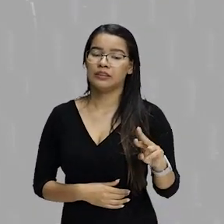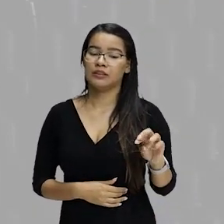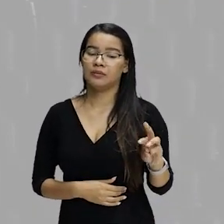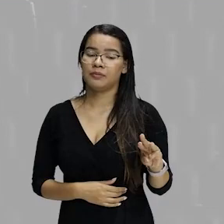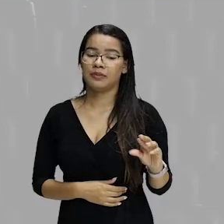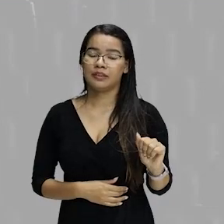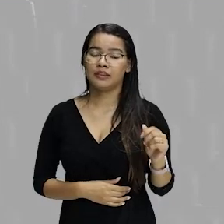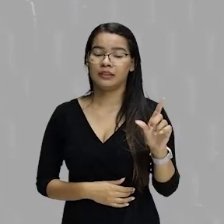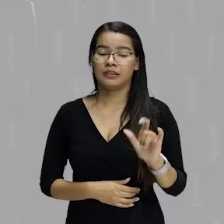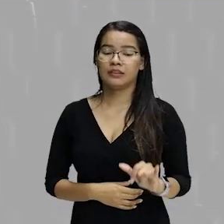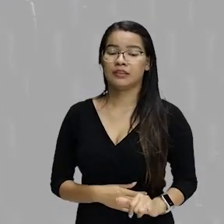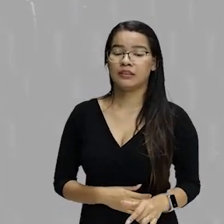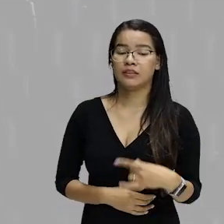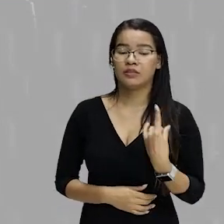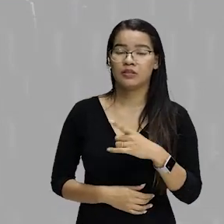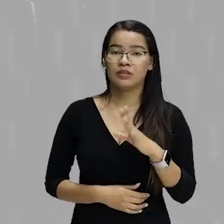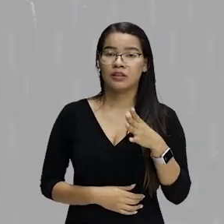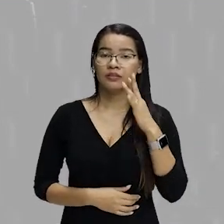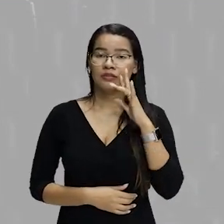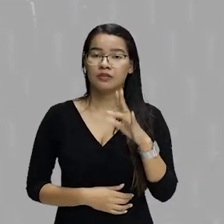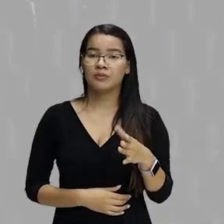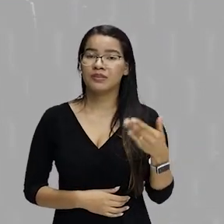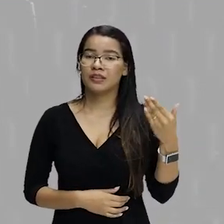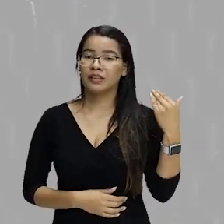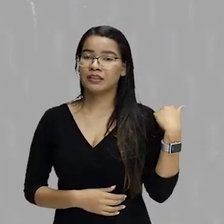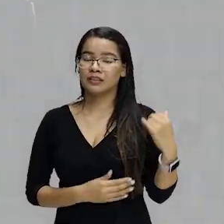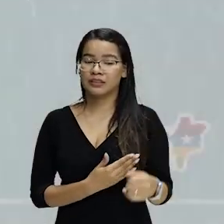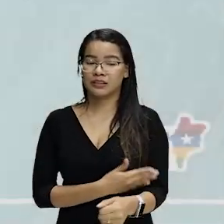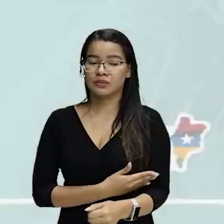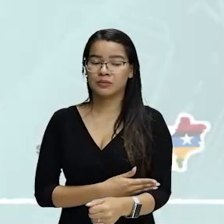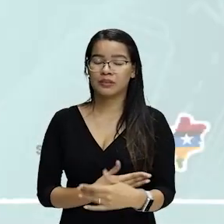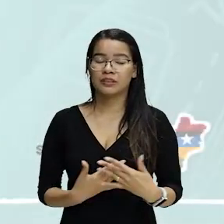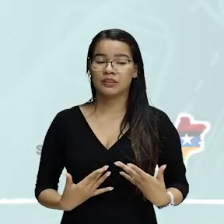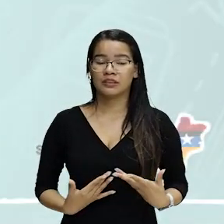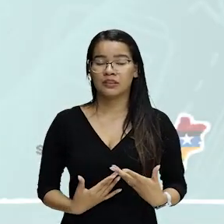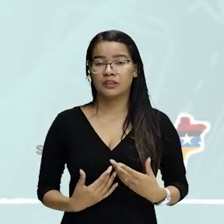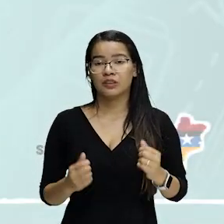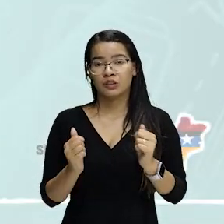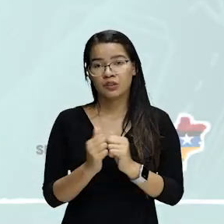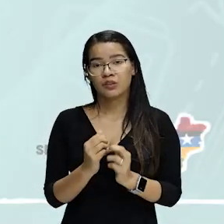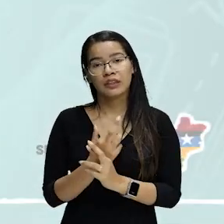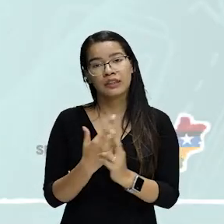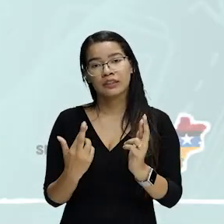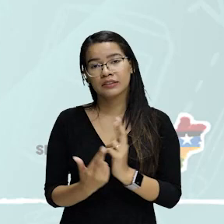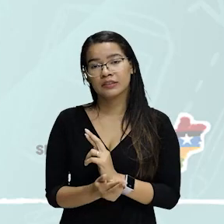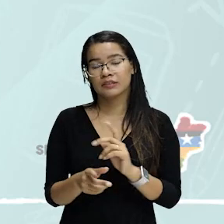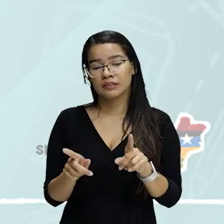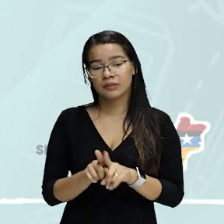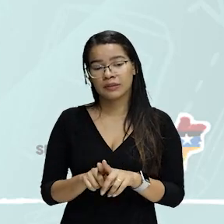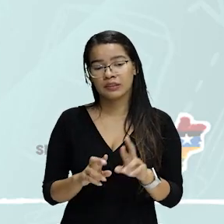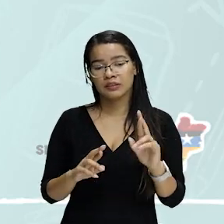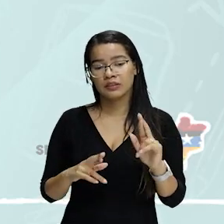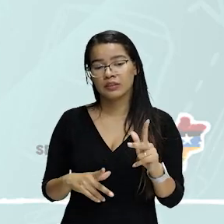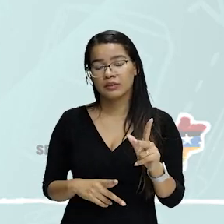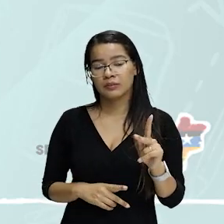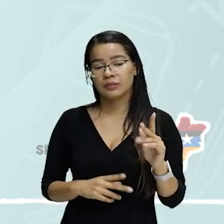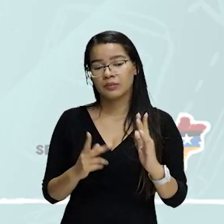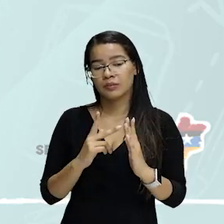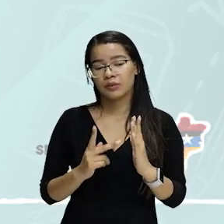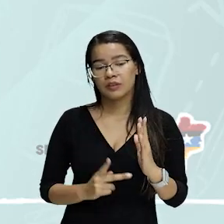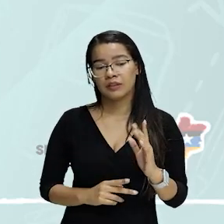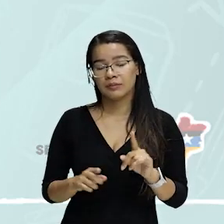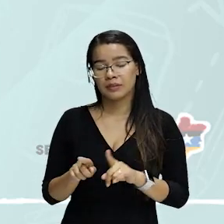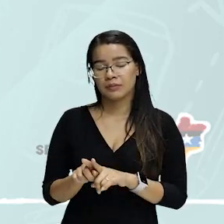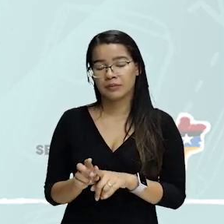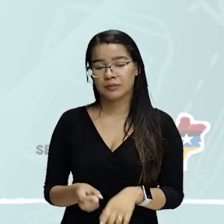o lirismo, nós já vimos isso lá na Idade Média. E aí, com relação às diferenças entre poema e poesia,